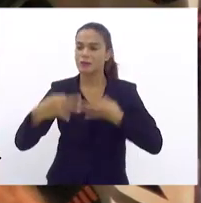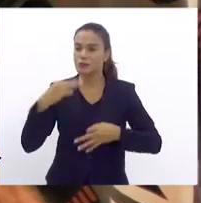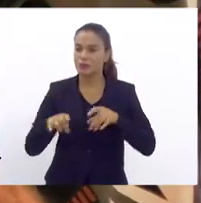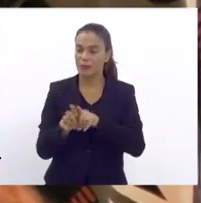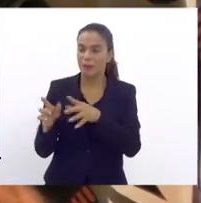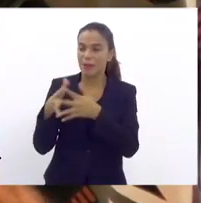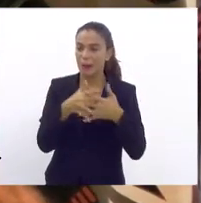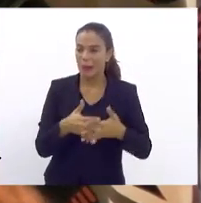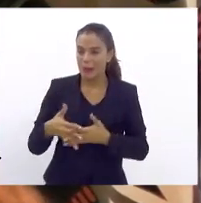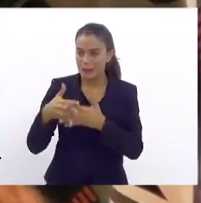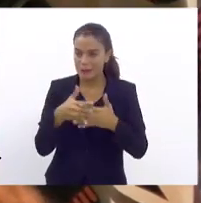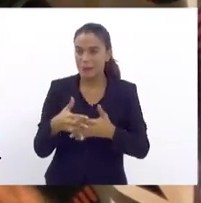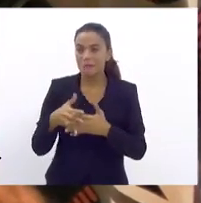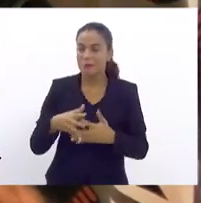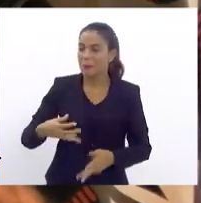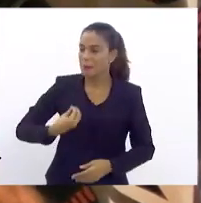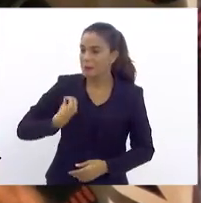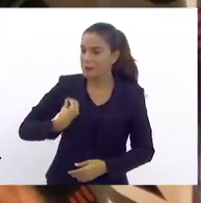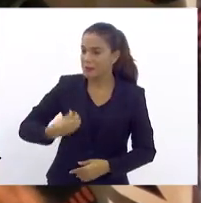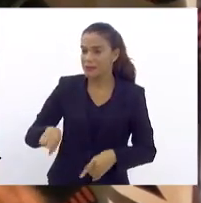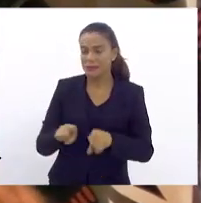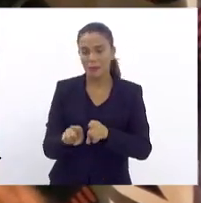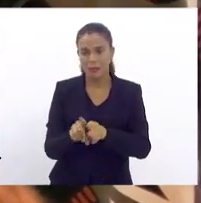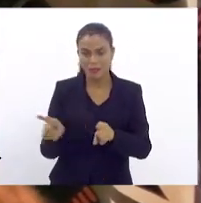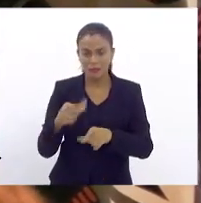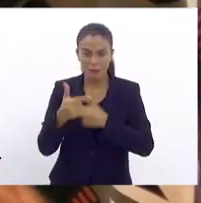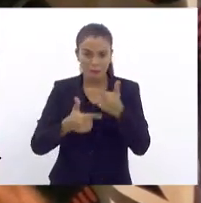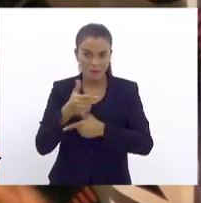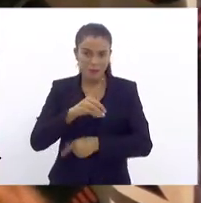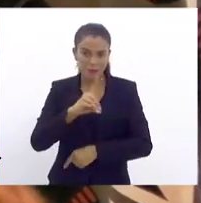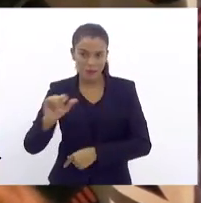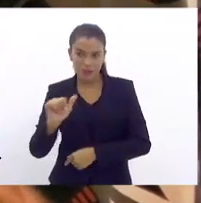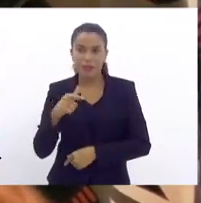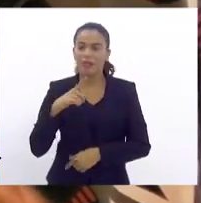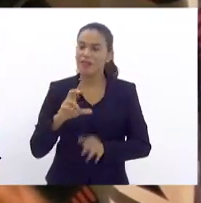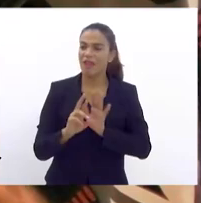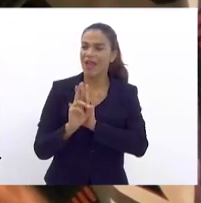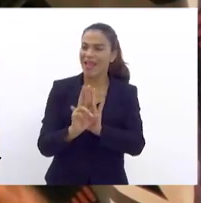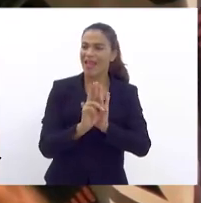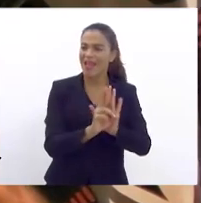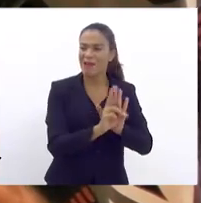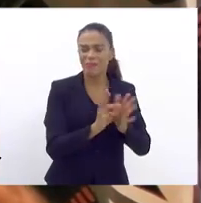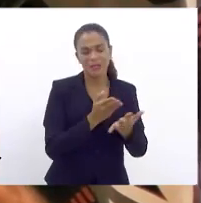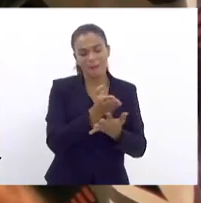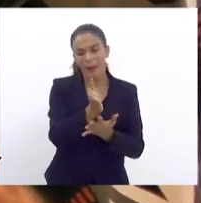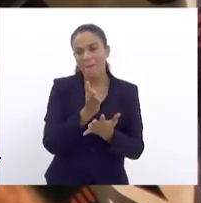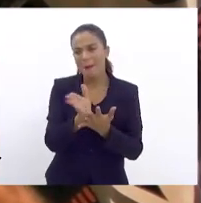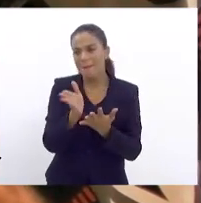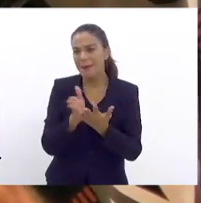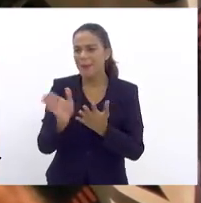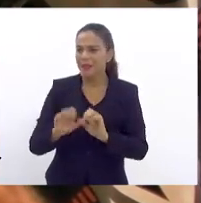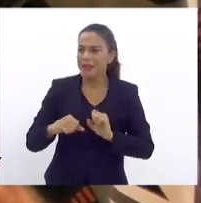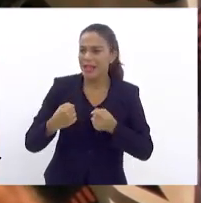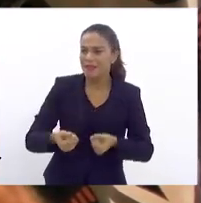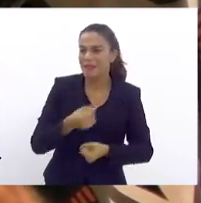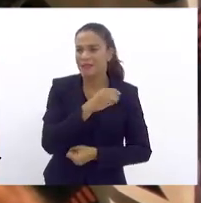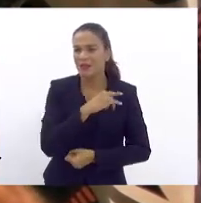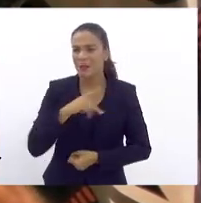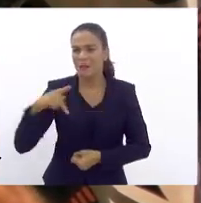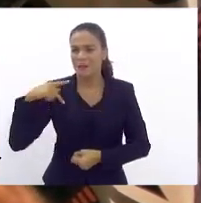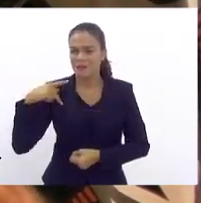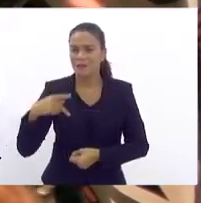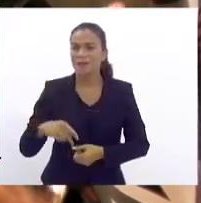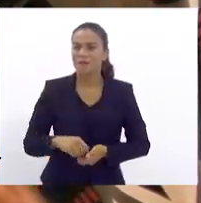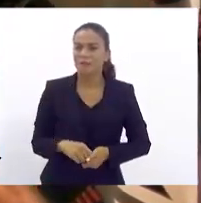de Teresópolis estava presente também trabalhando com a gente nesse dia e teve representação de segmentos defensoria ministério público